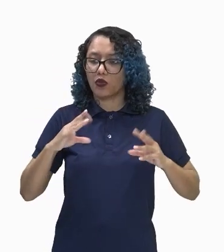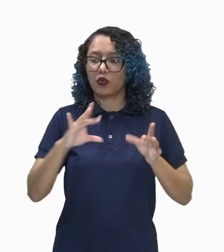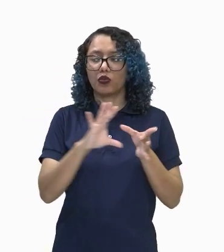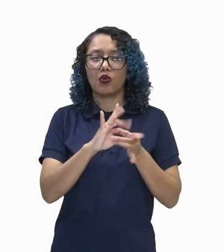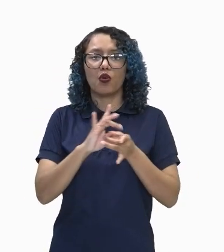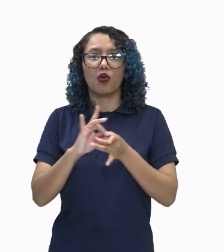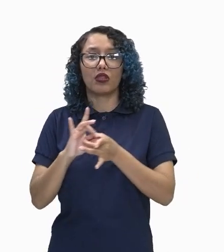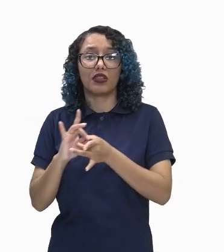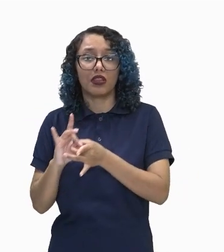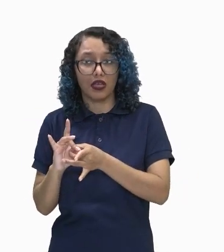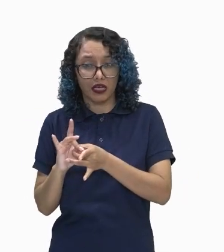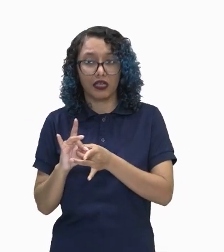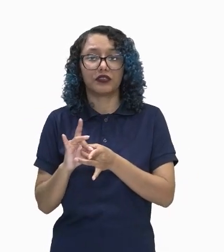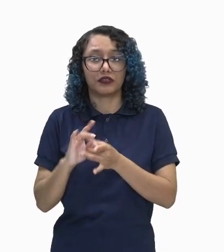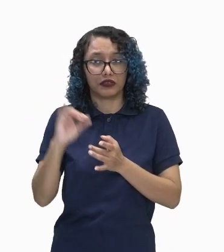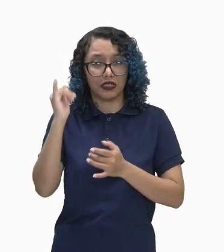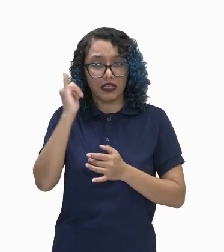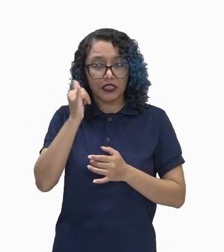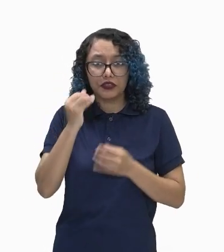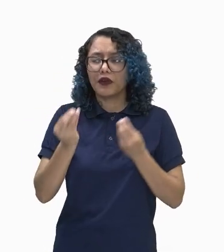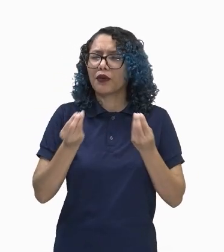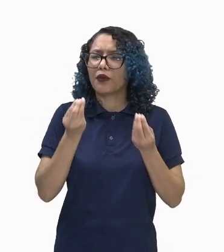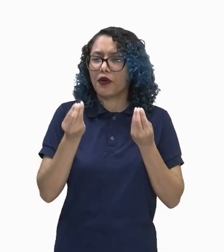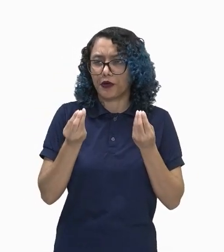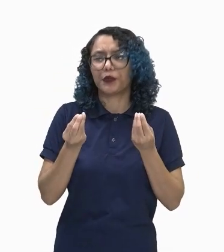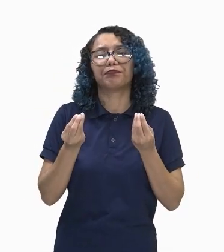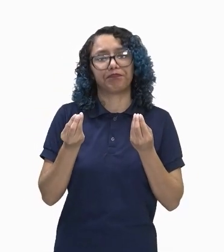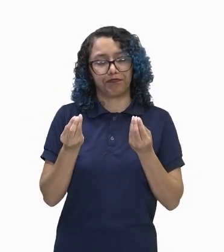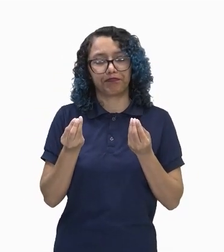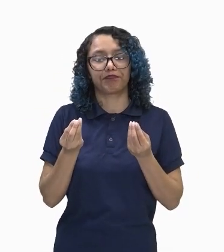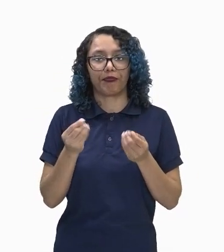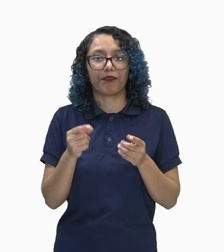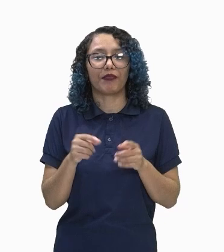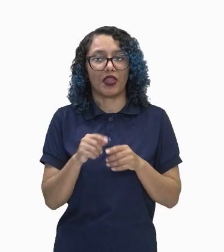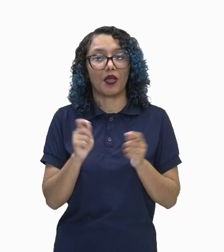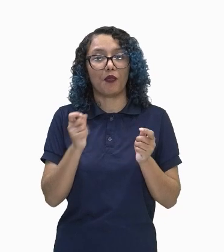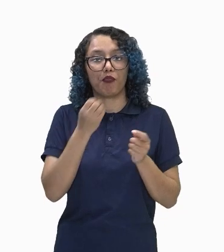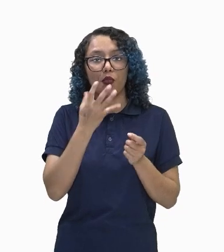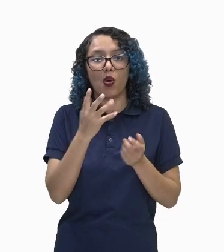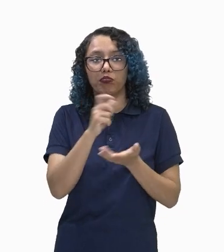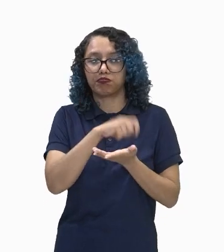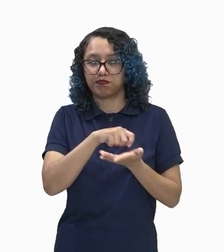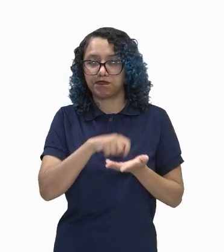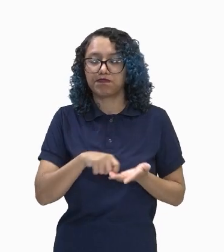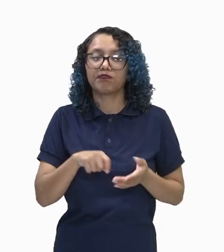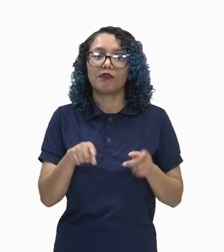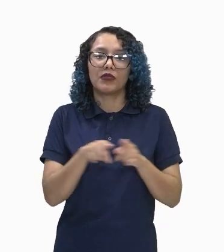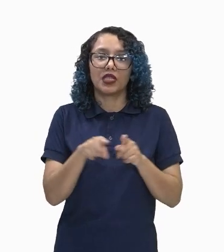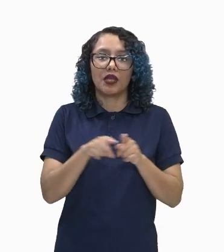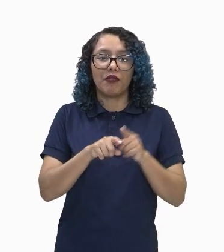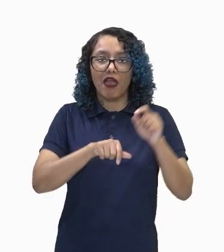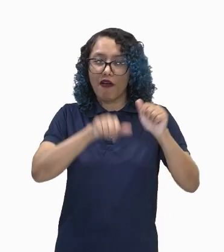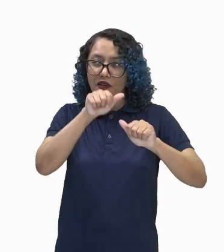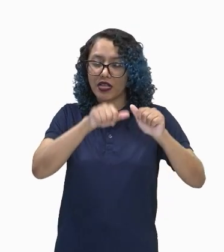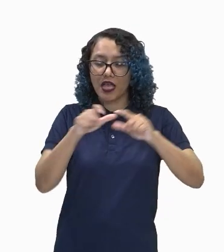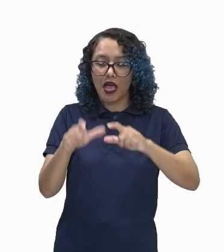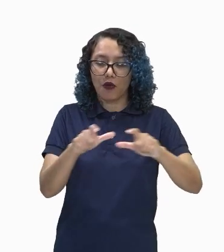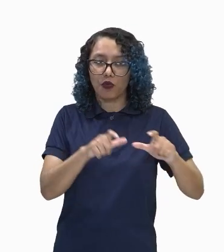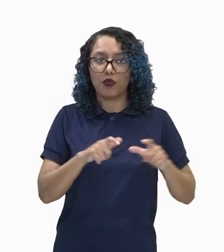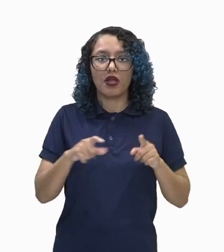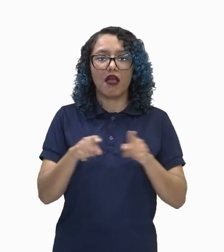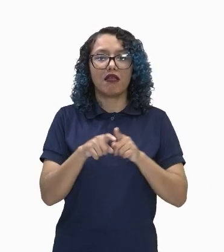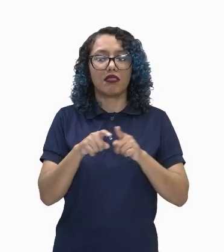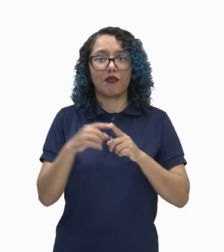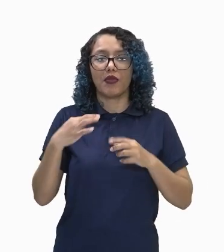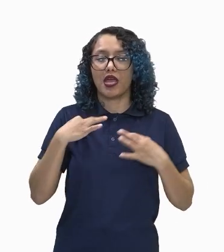que ali está presente, tá? Podemos também avaliar cenários e figurinos, por exemplo,